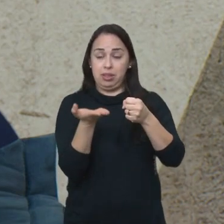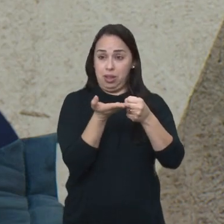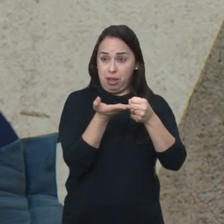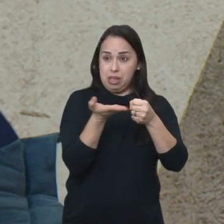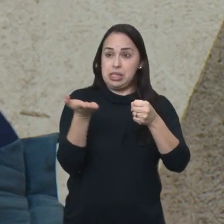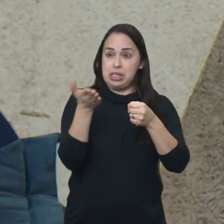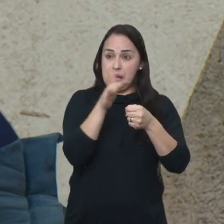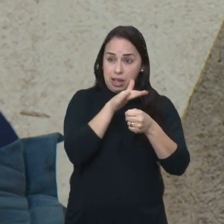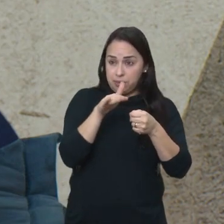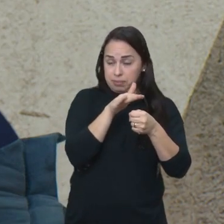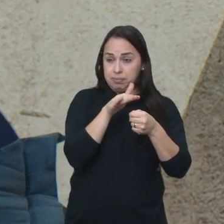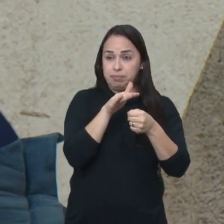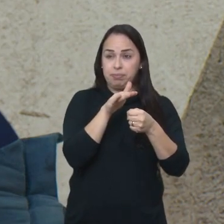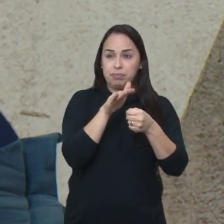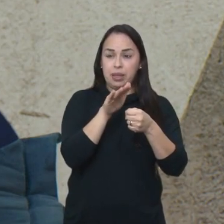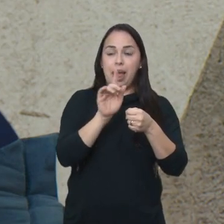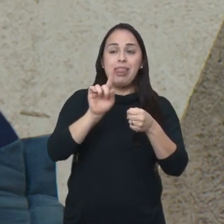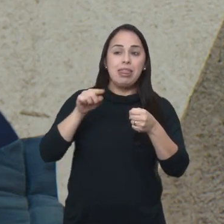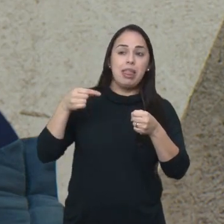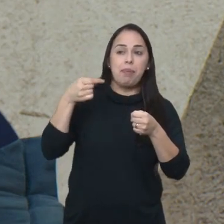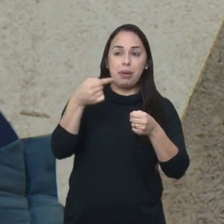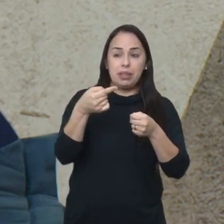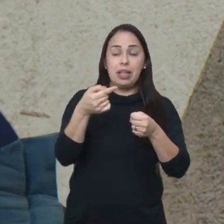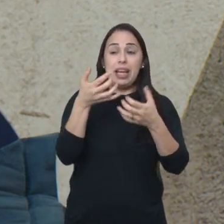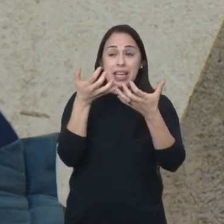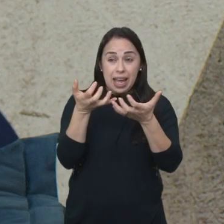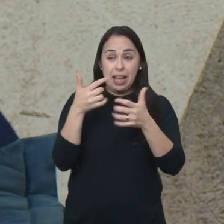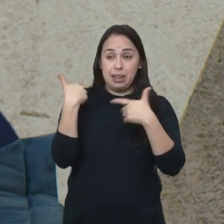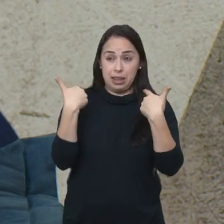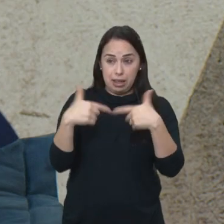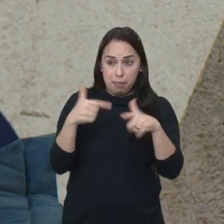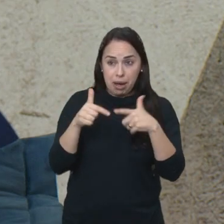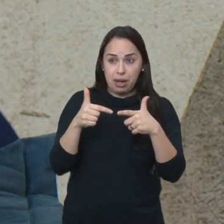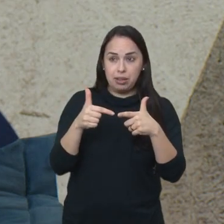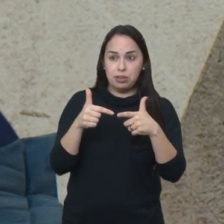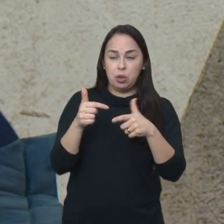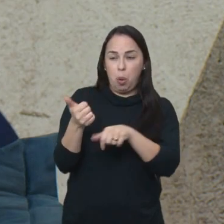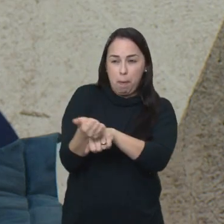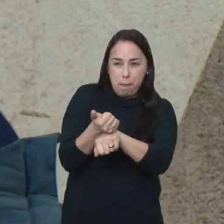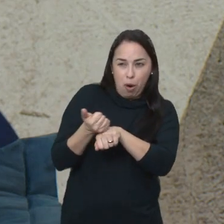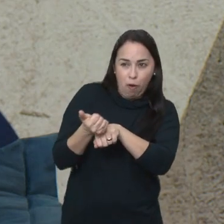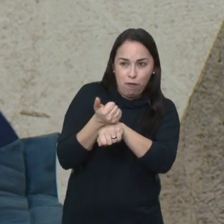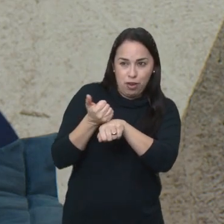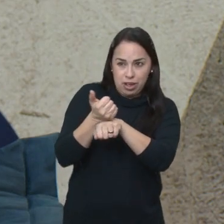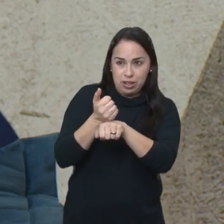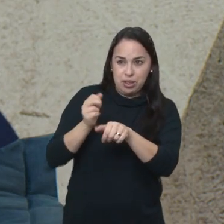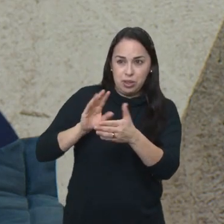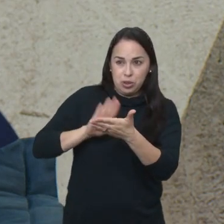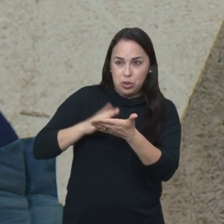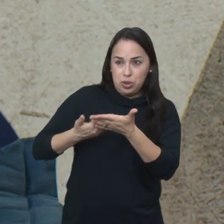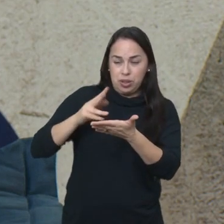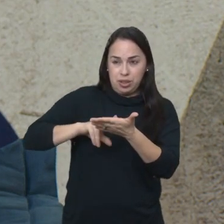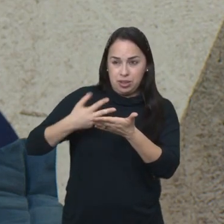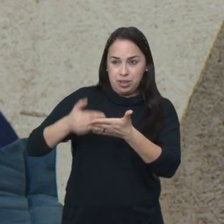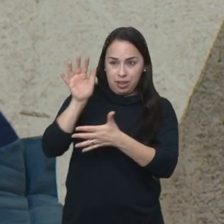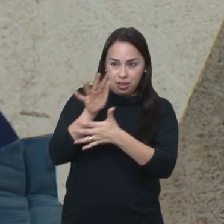básico, intermediário, avançado. Depois, se você quer trabalhar, né, como profissional, tradutor e intérprete de Libras,